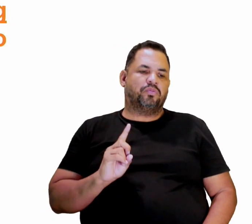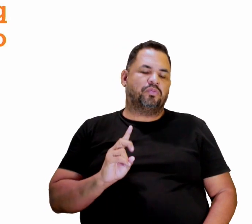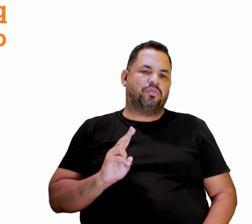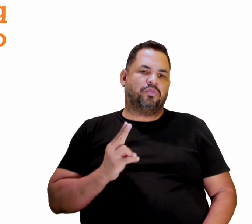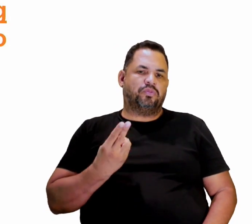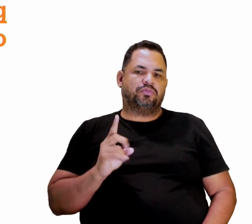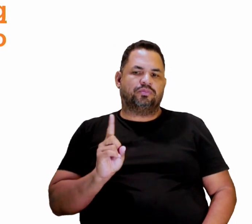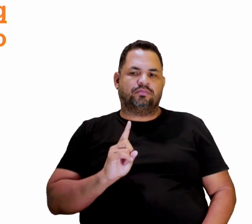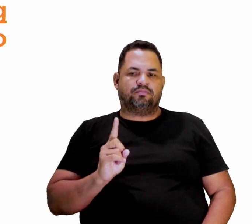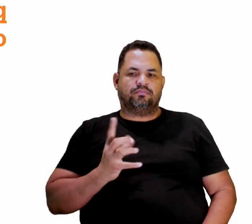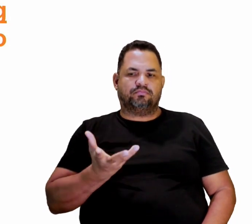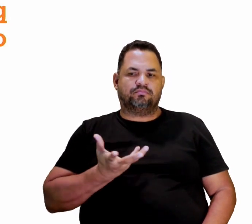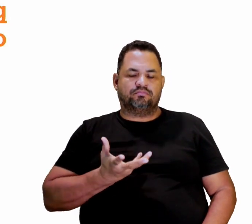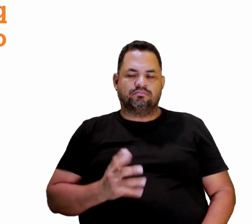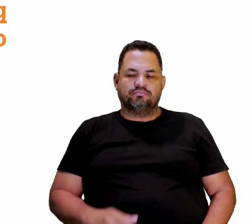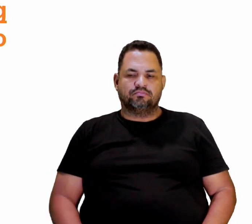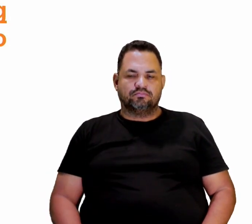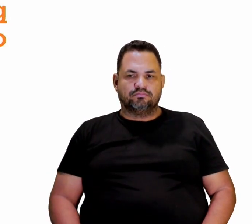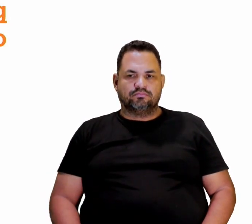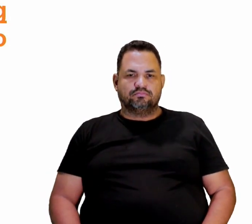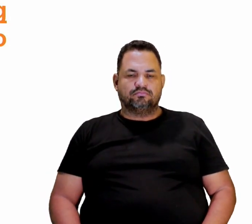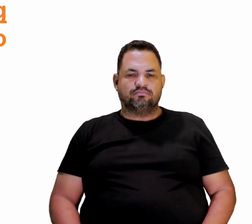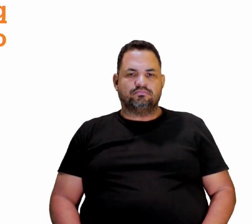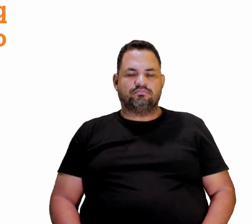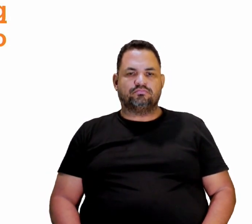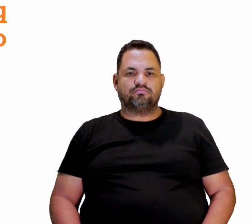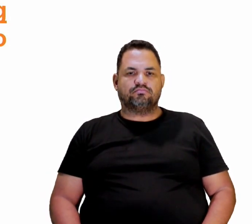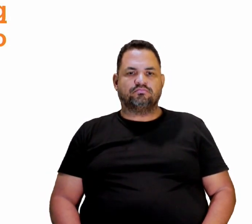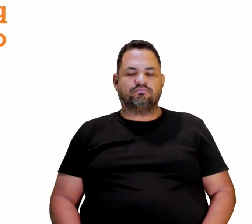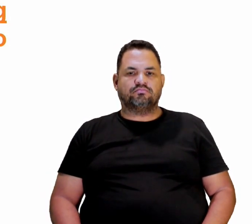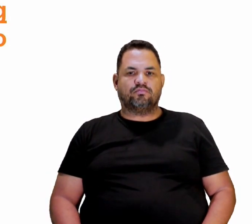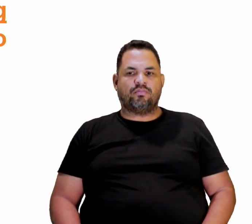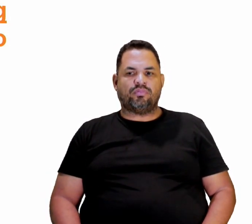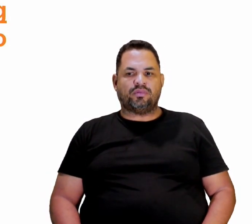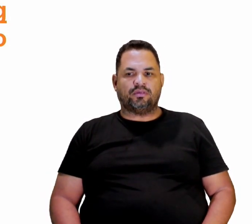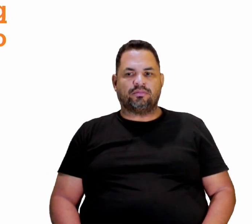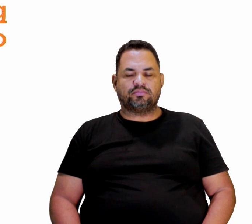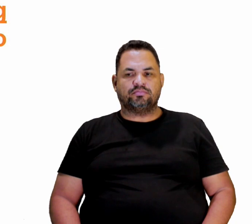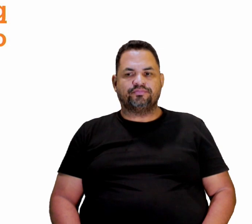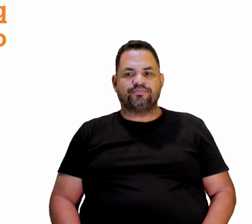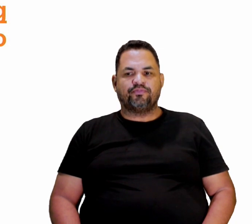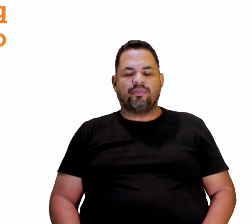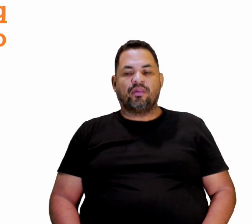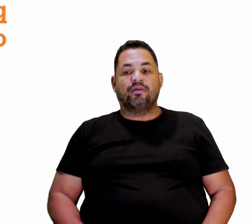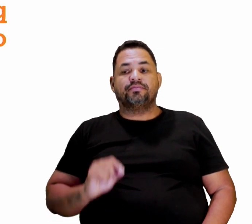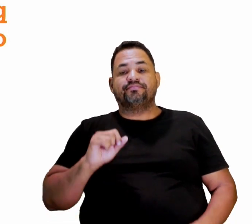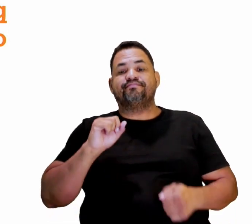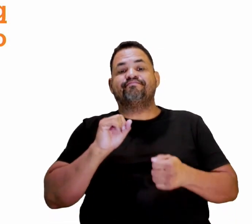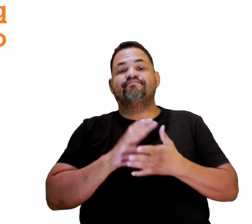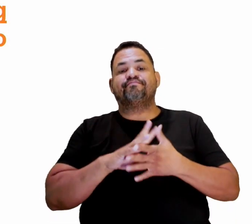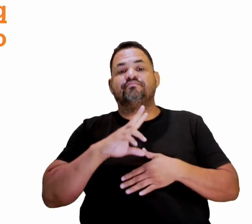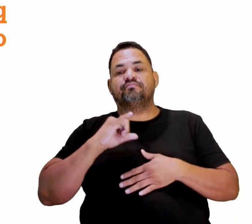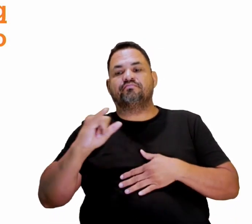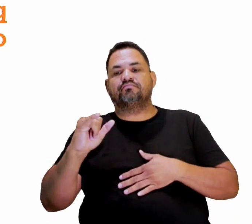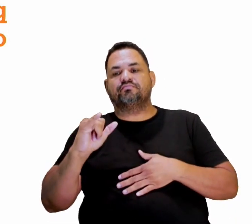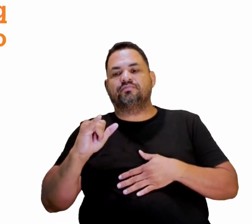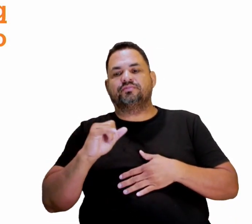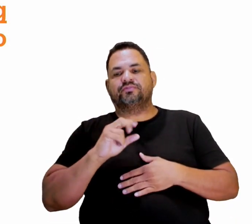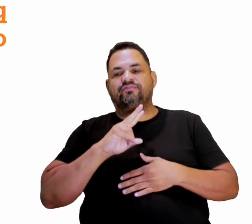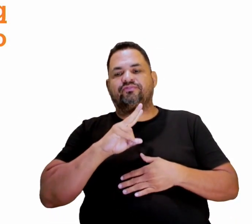fazer palavras frases perdão no futuro que você vai fazer temos aqui a